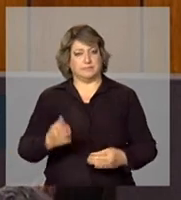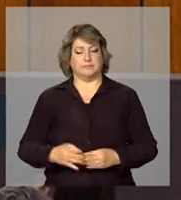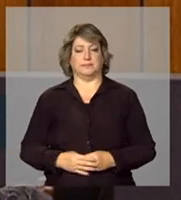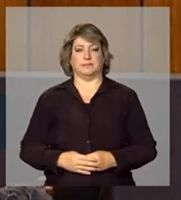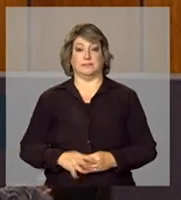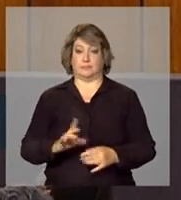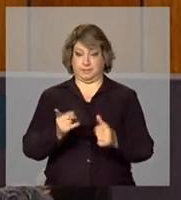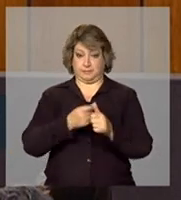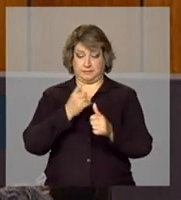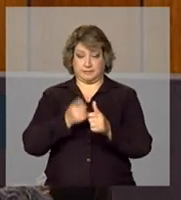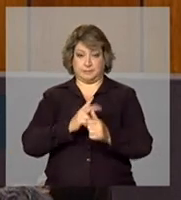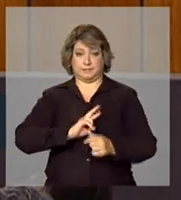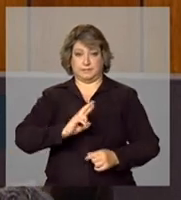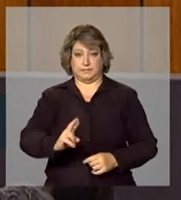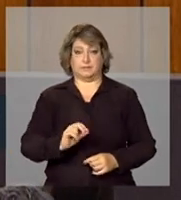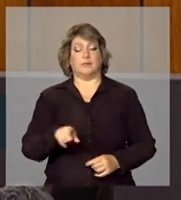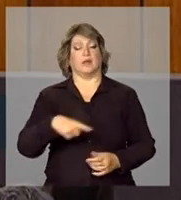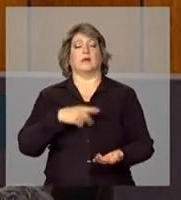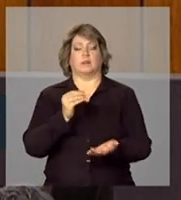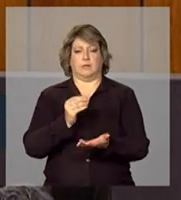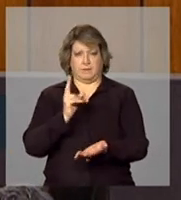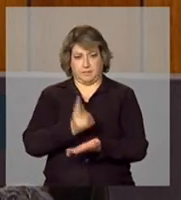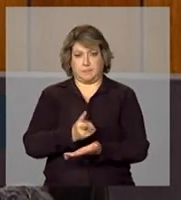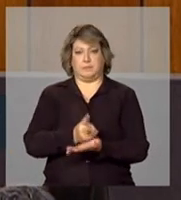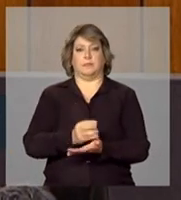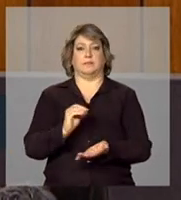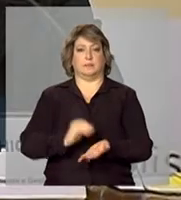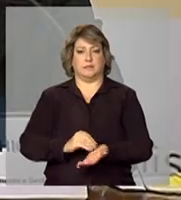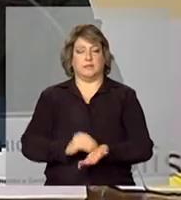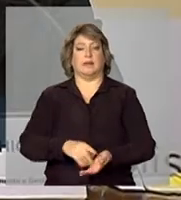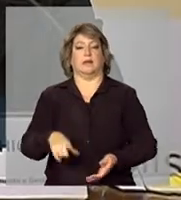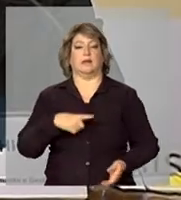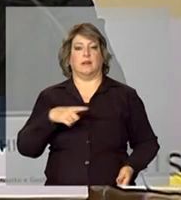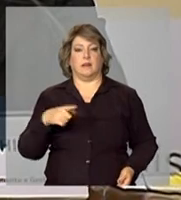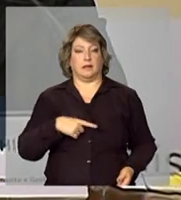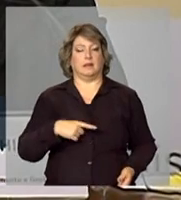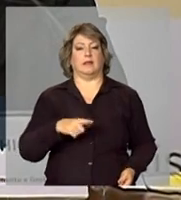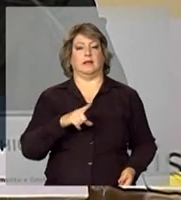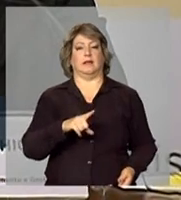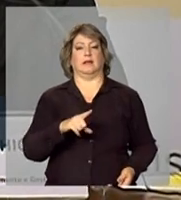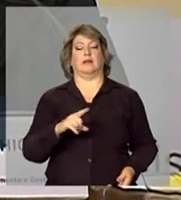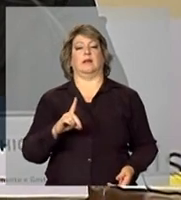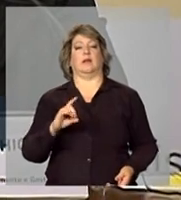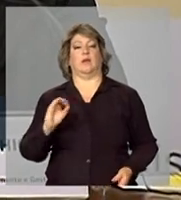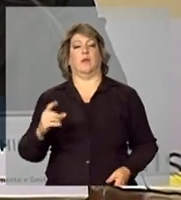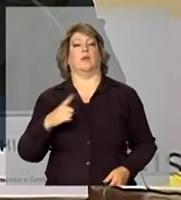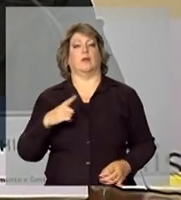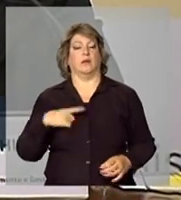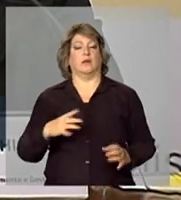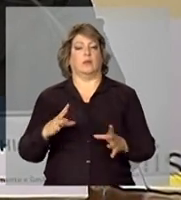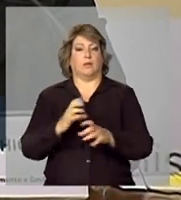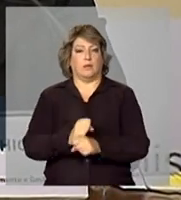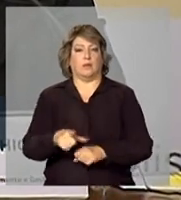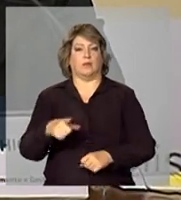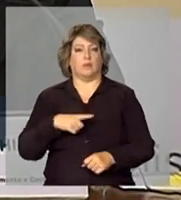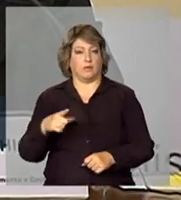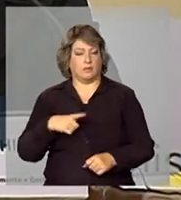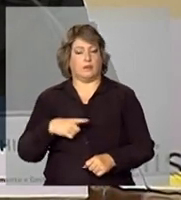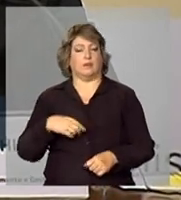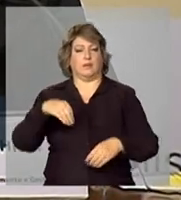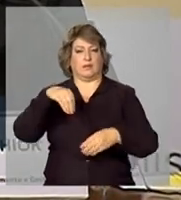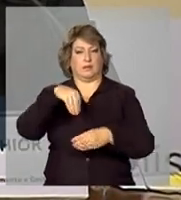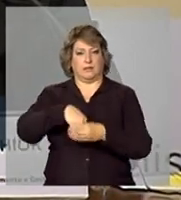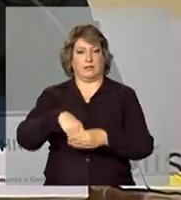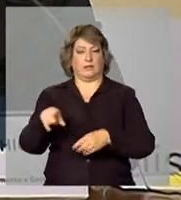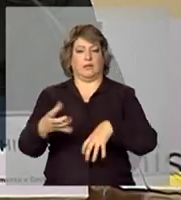meu lugar tá mantido evidentemente a alteração né Leon de 2013 ela segue lá em tramitação